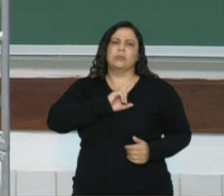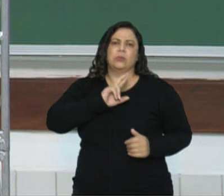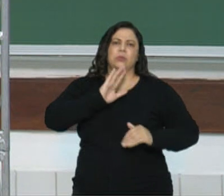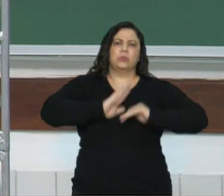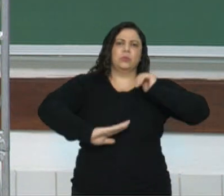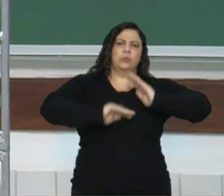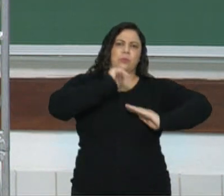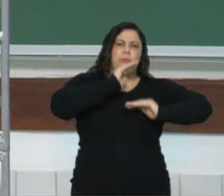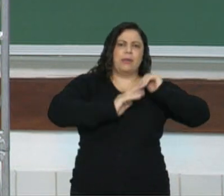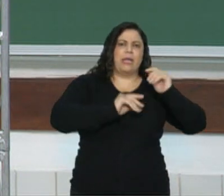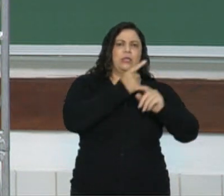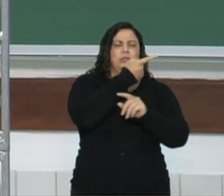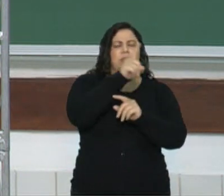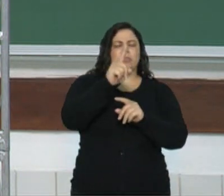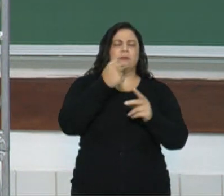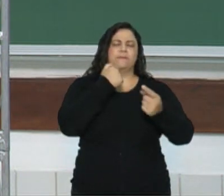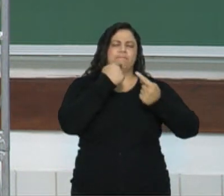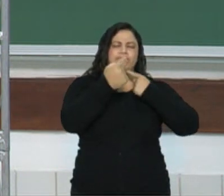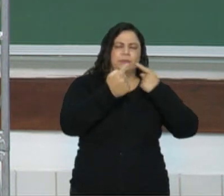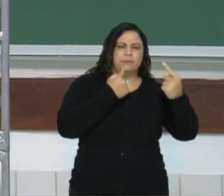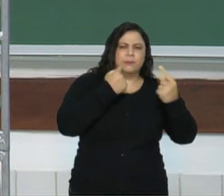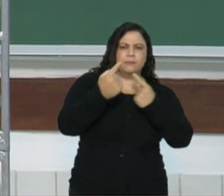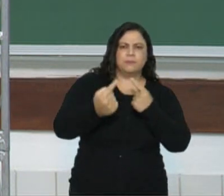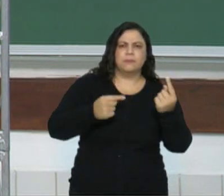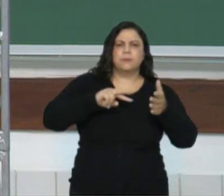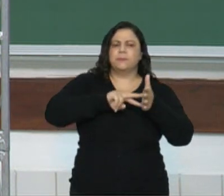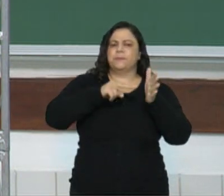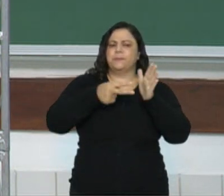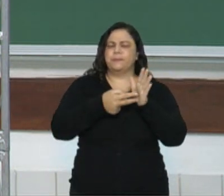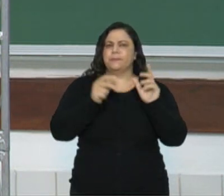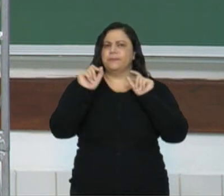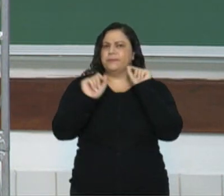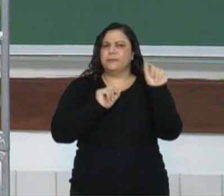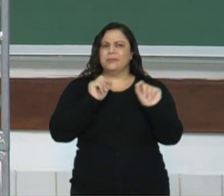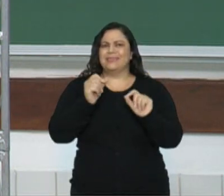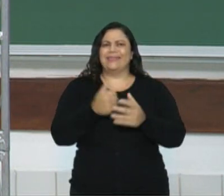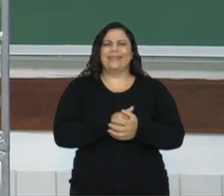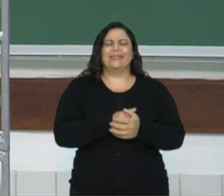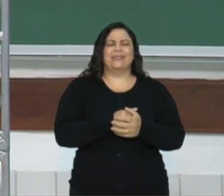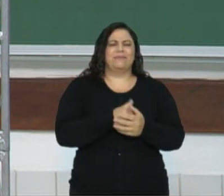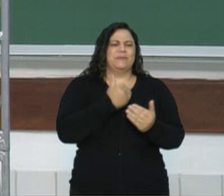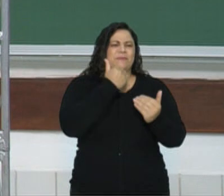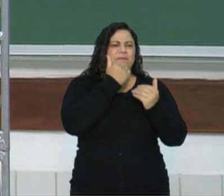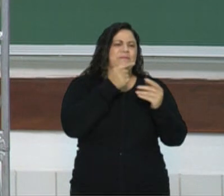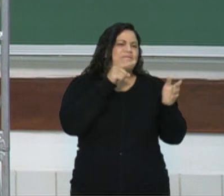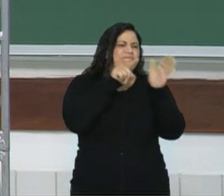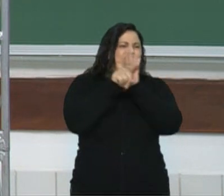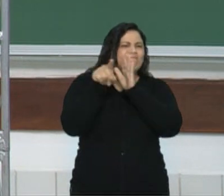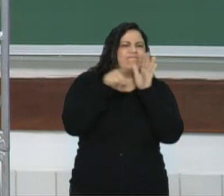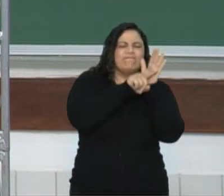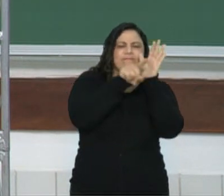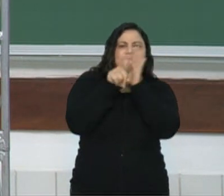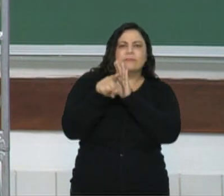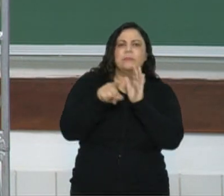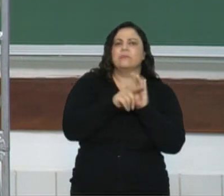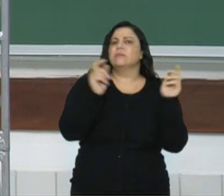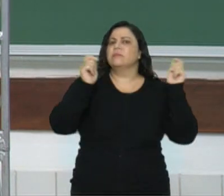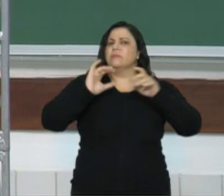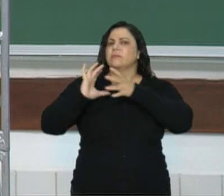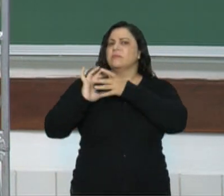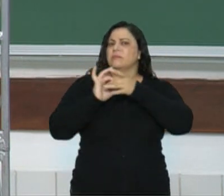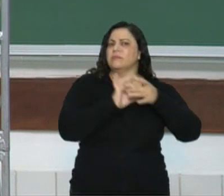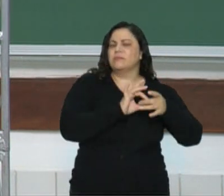isso significa? Que o ser especulativo até então, ela muito